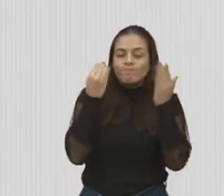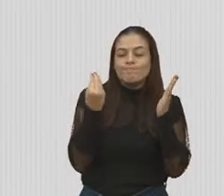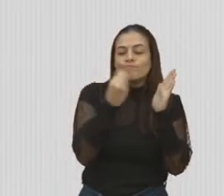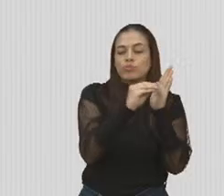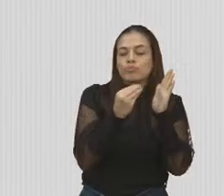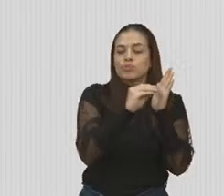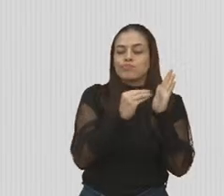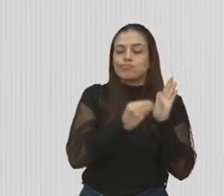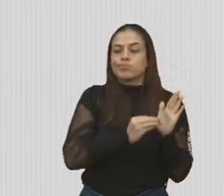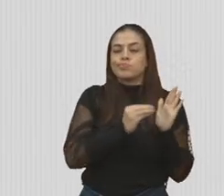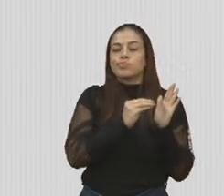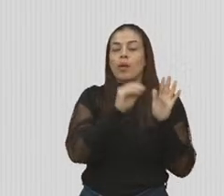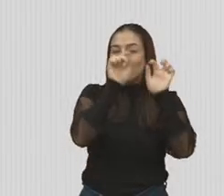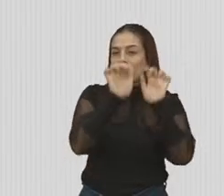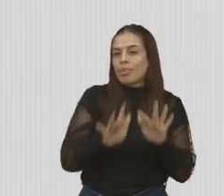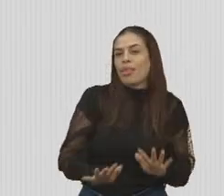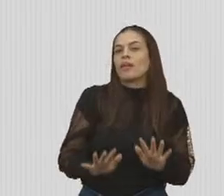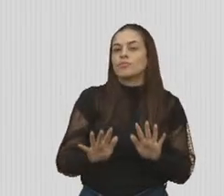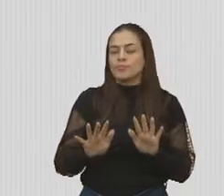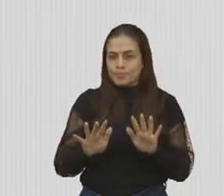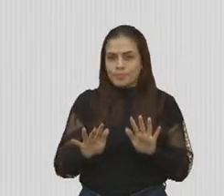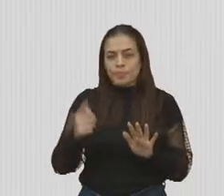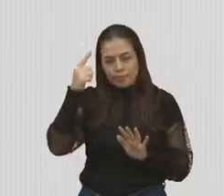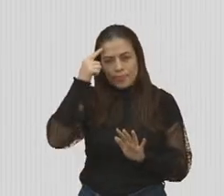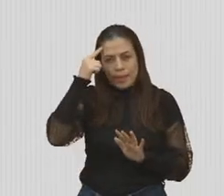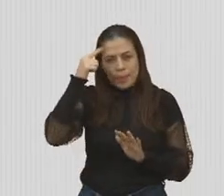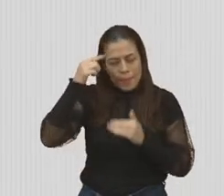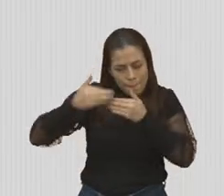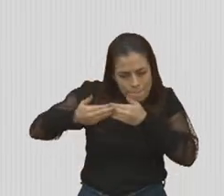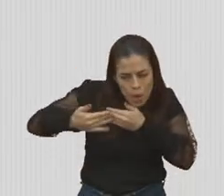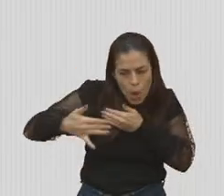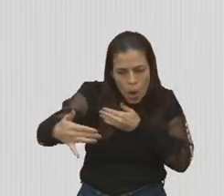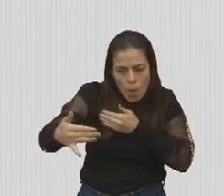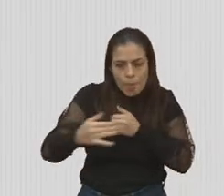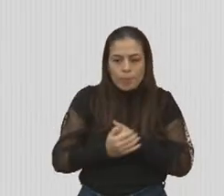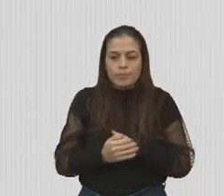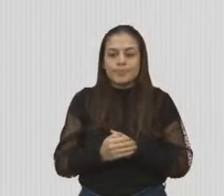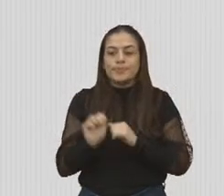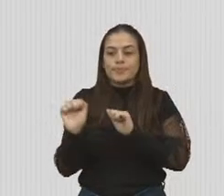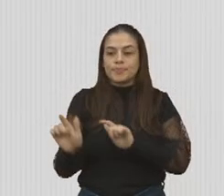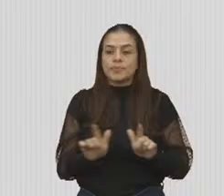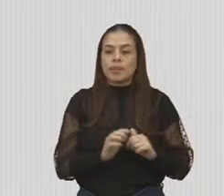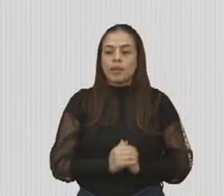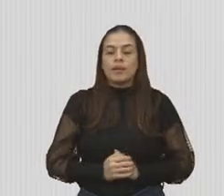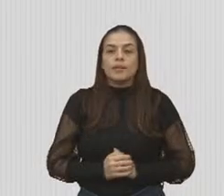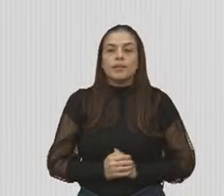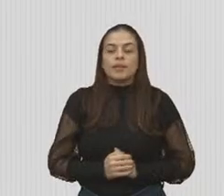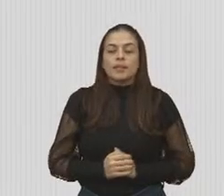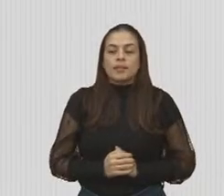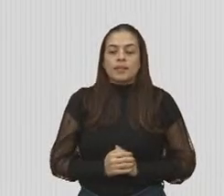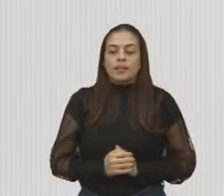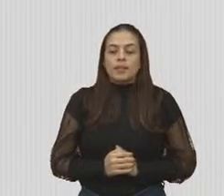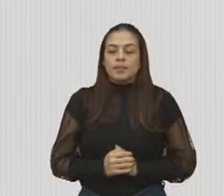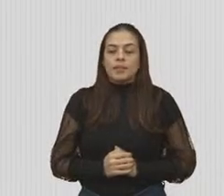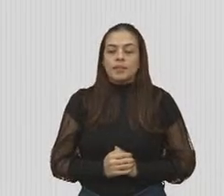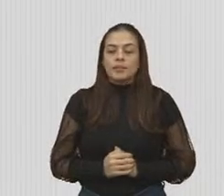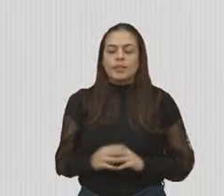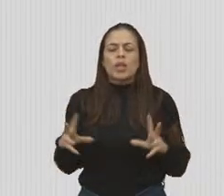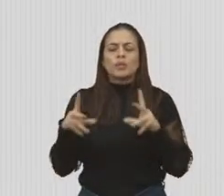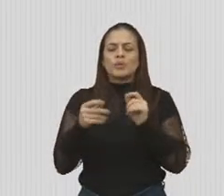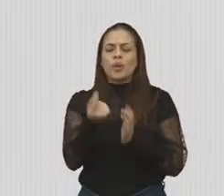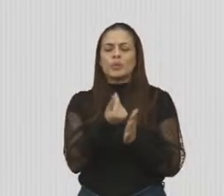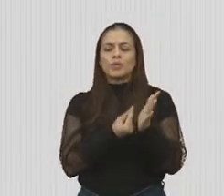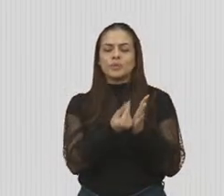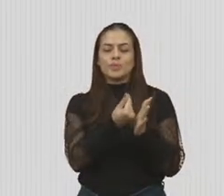e carece de dados para a gente pensar mais no longo prazo. Pode passar, por gentileza. Todo